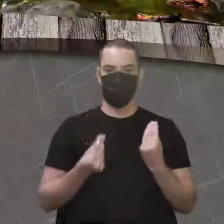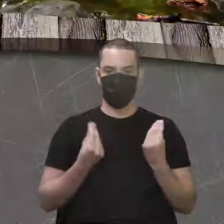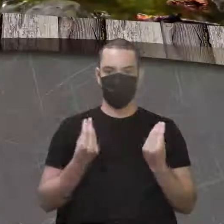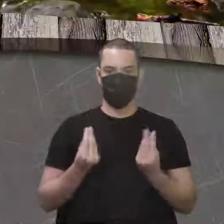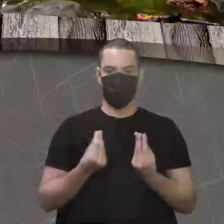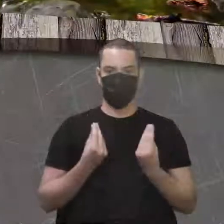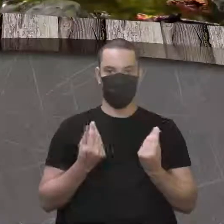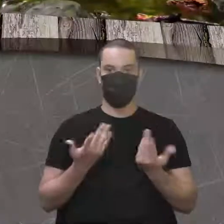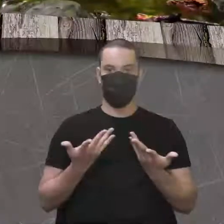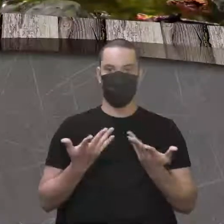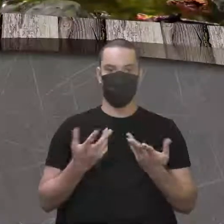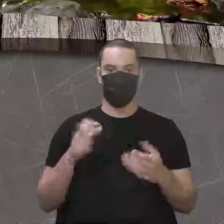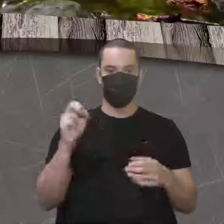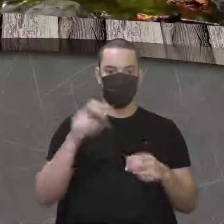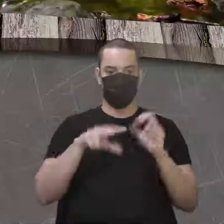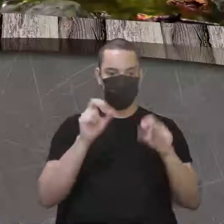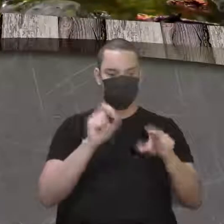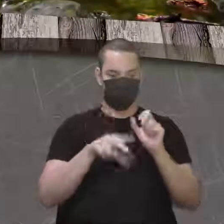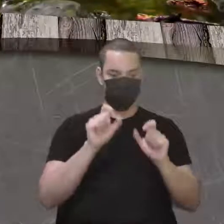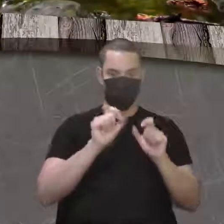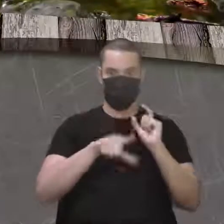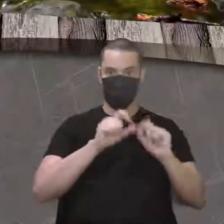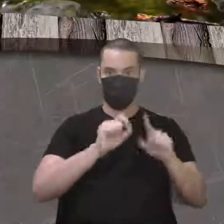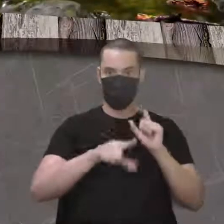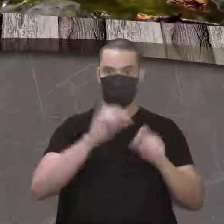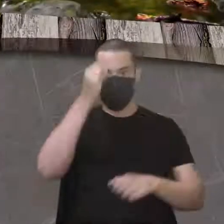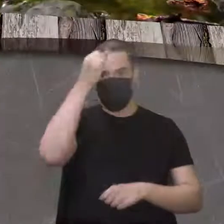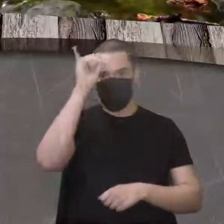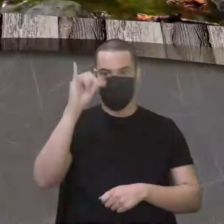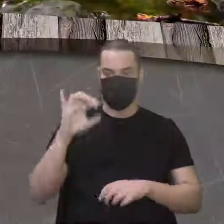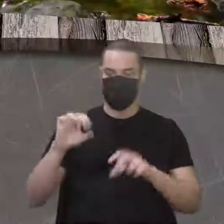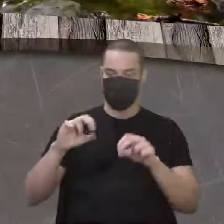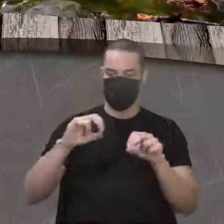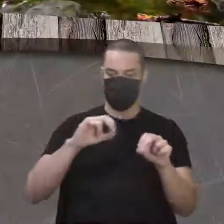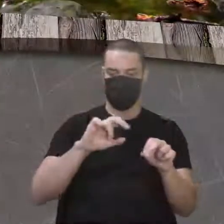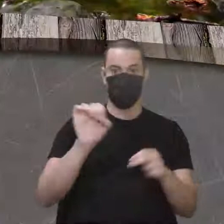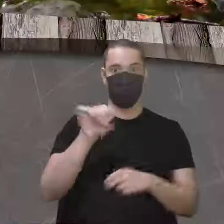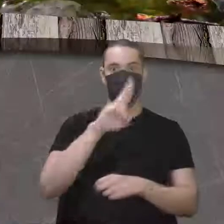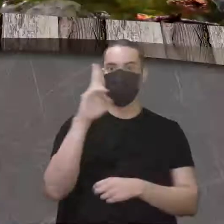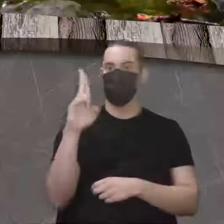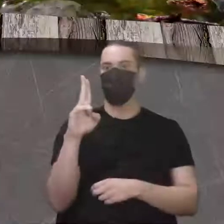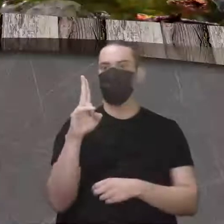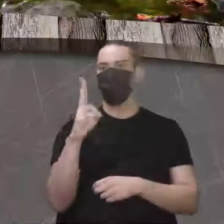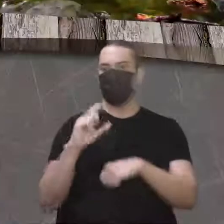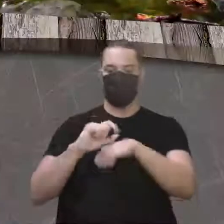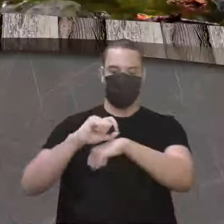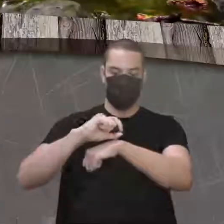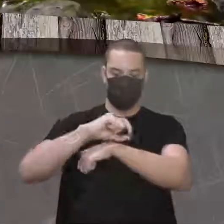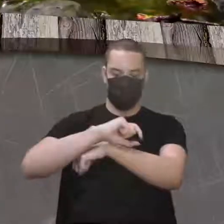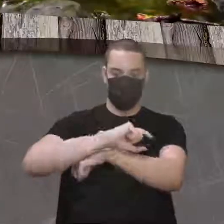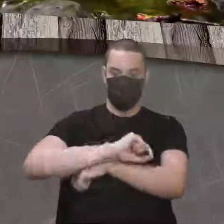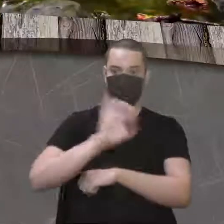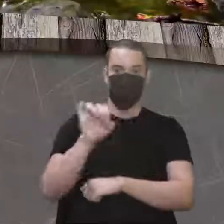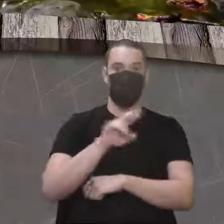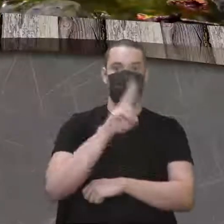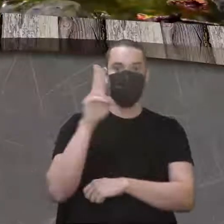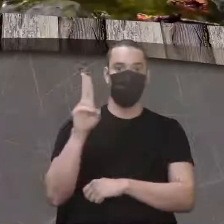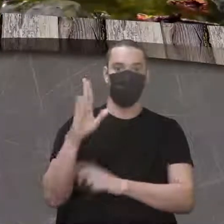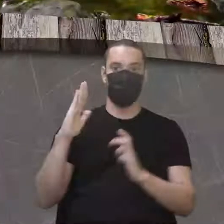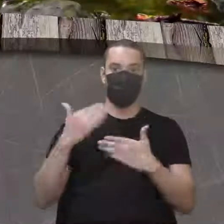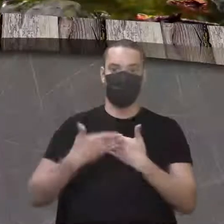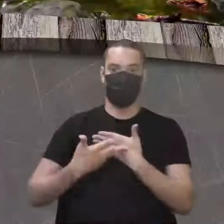com pulgões. Ou que elas fiquem mais resistentes ao período de tolerância ao período de